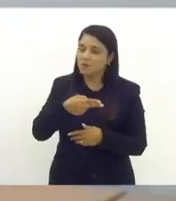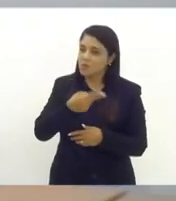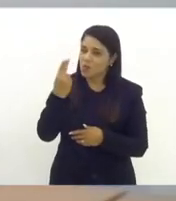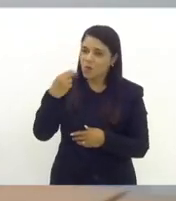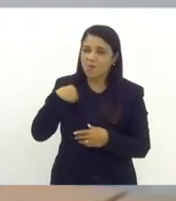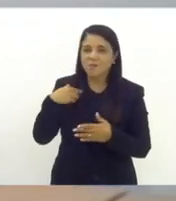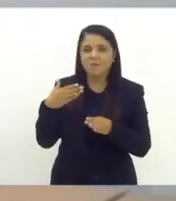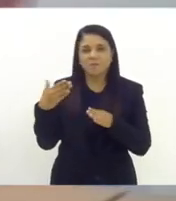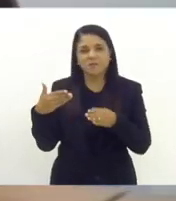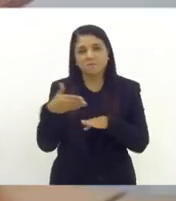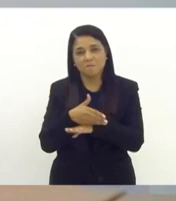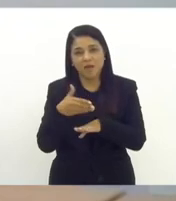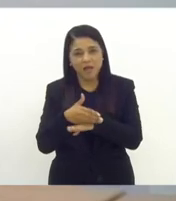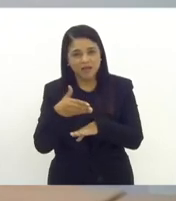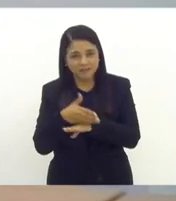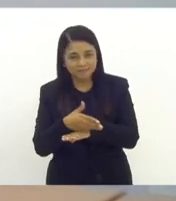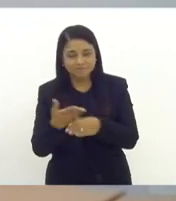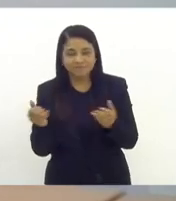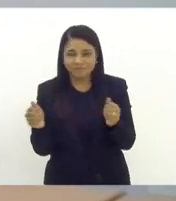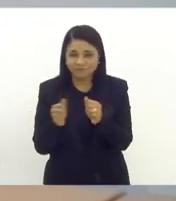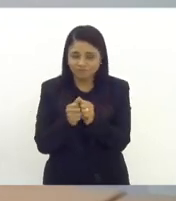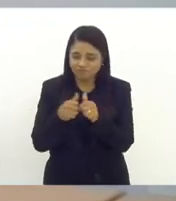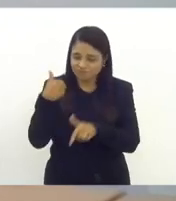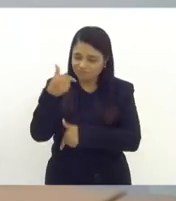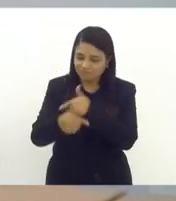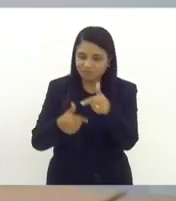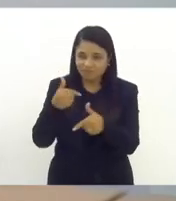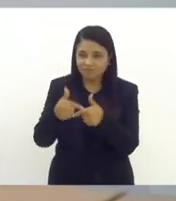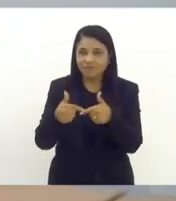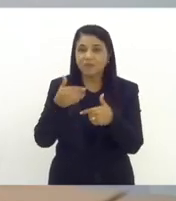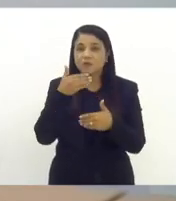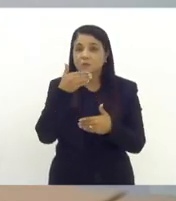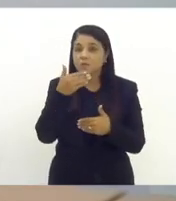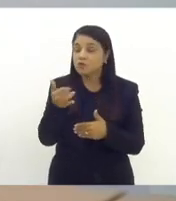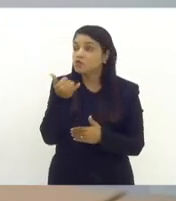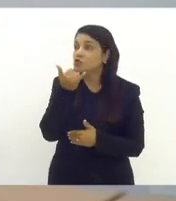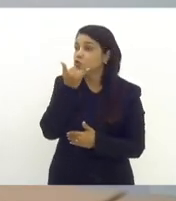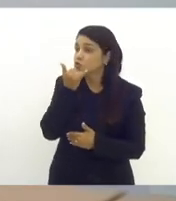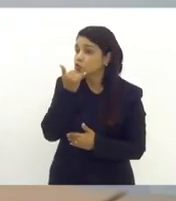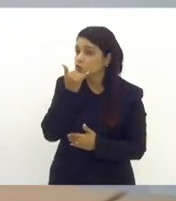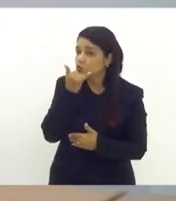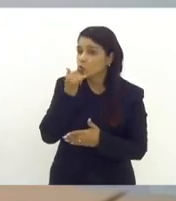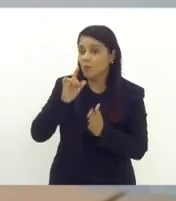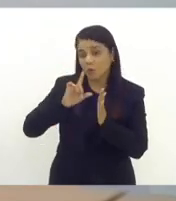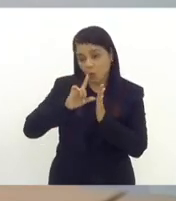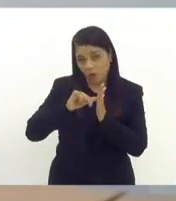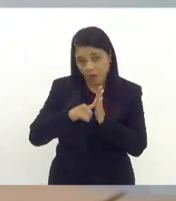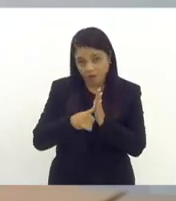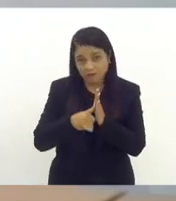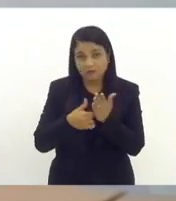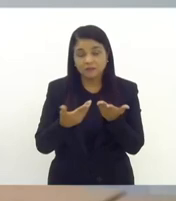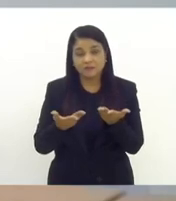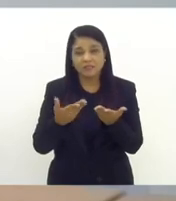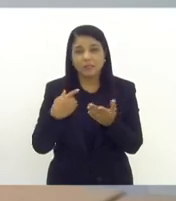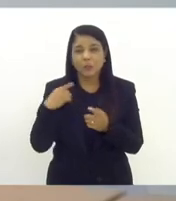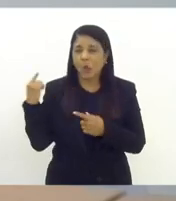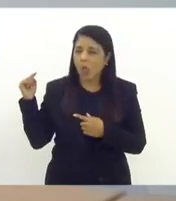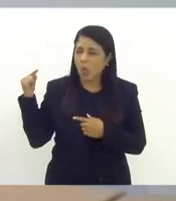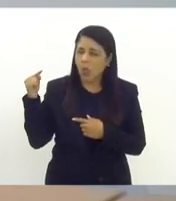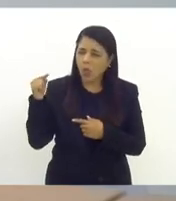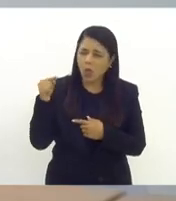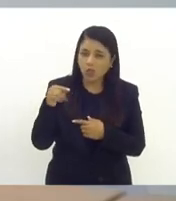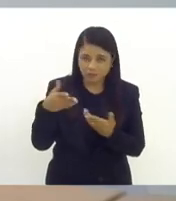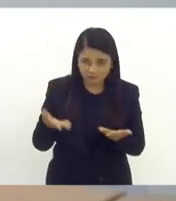poder participar juntos também para pedir desculpas né pelo atraso mas a gente vem um pouquinho de longe